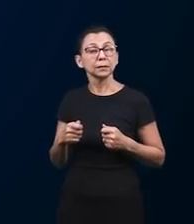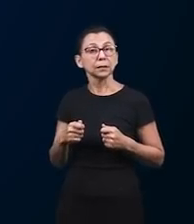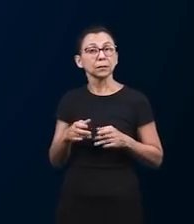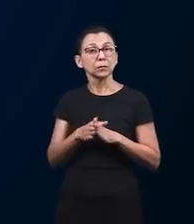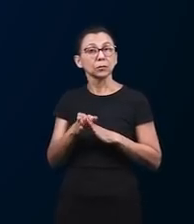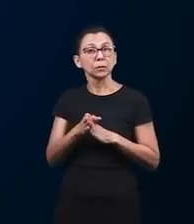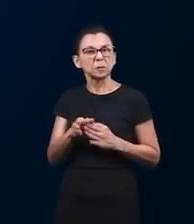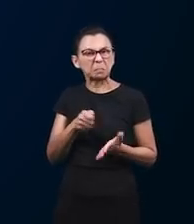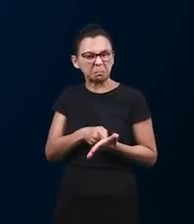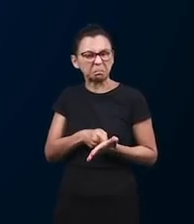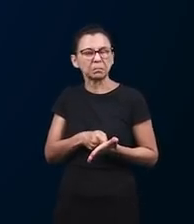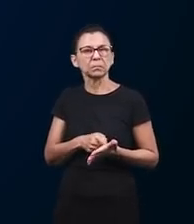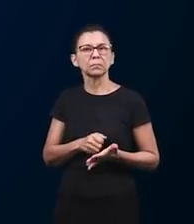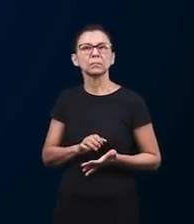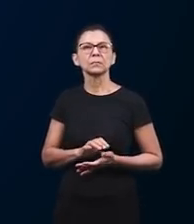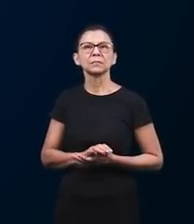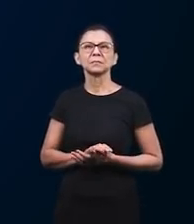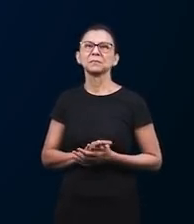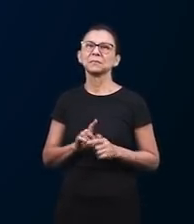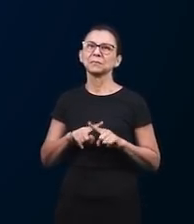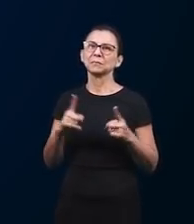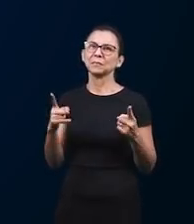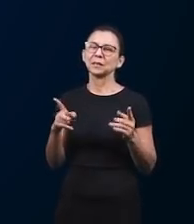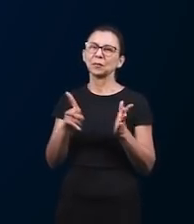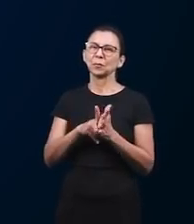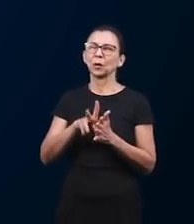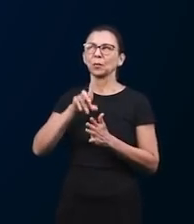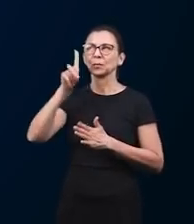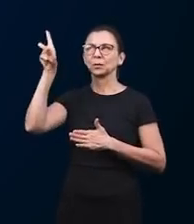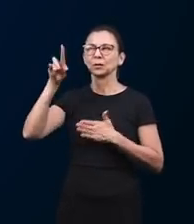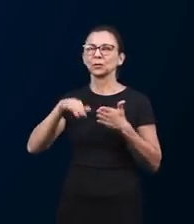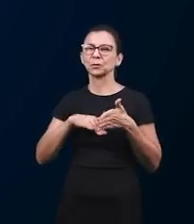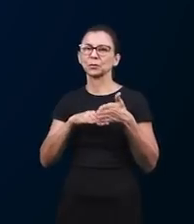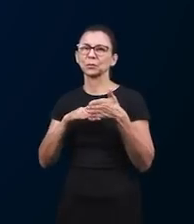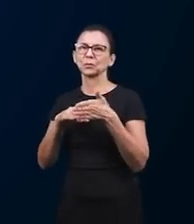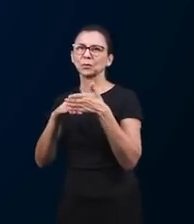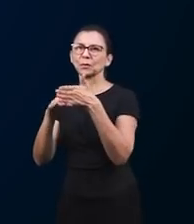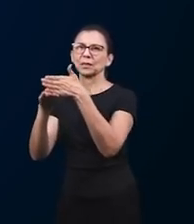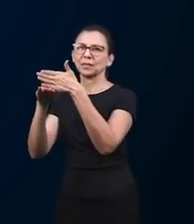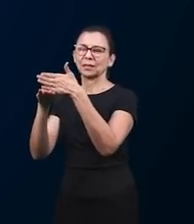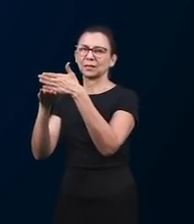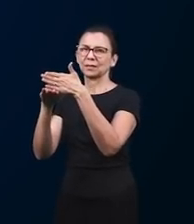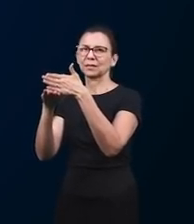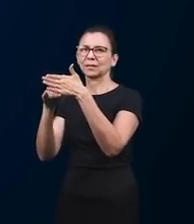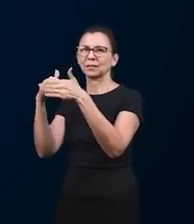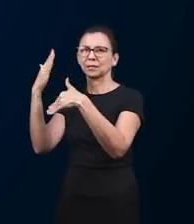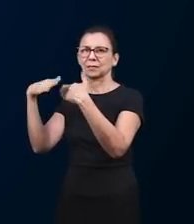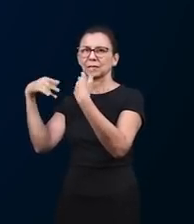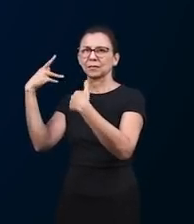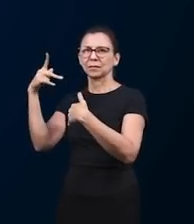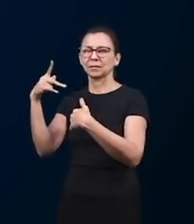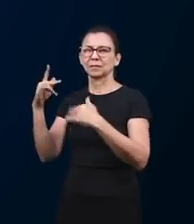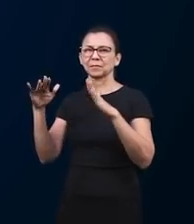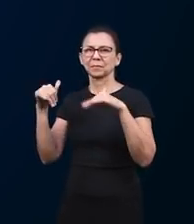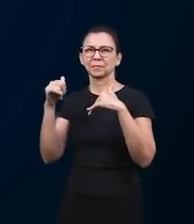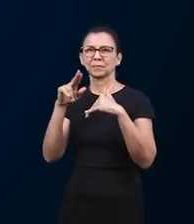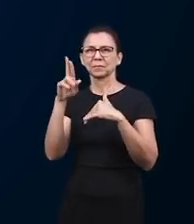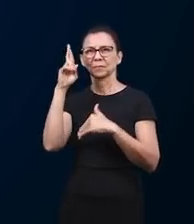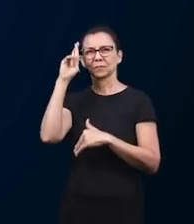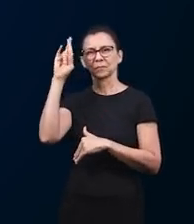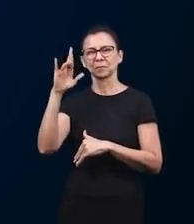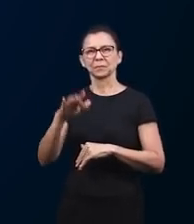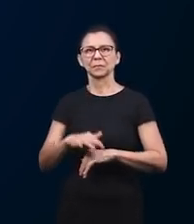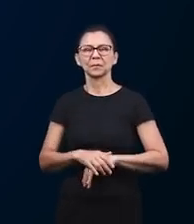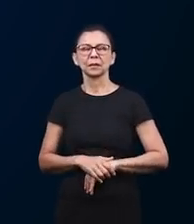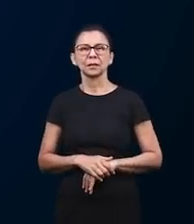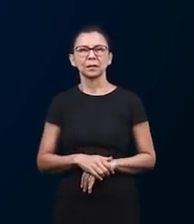nossa correção, mas é a palavra de Deus que nos conduz a pastos verdejantes. Louvado seja o nome